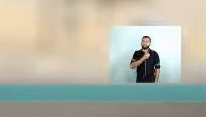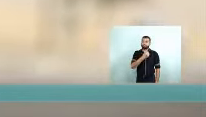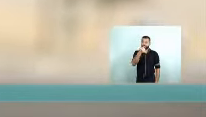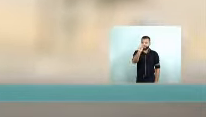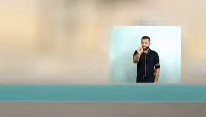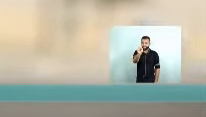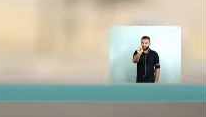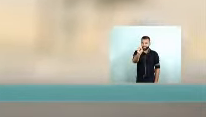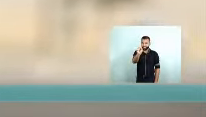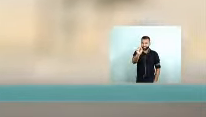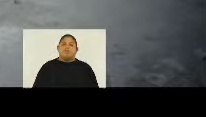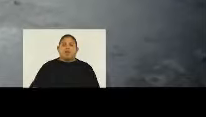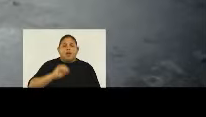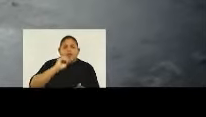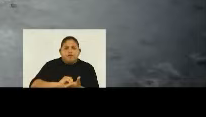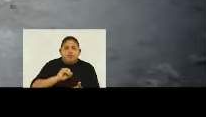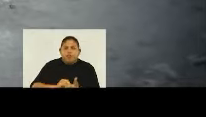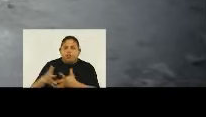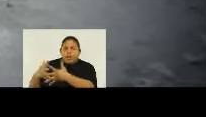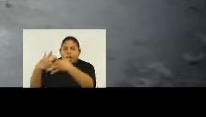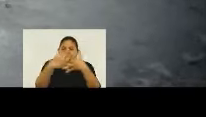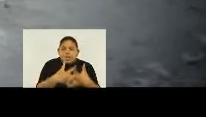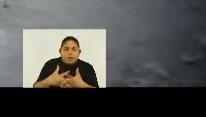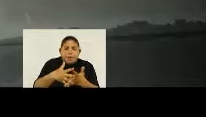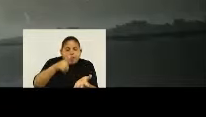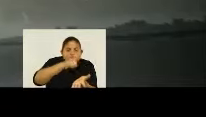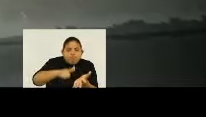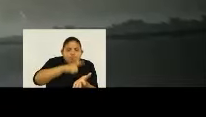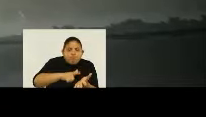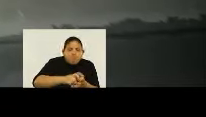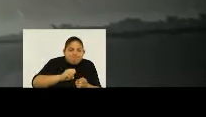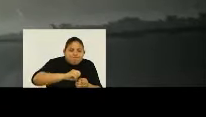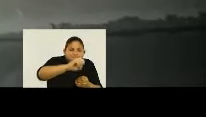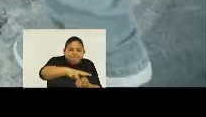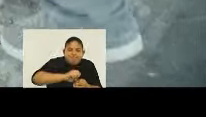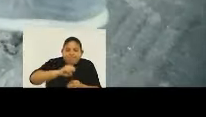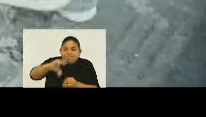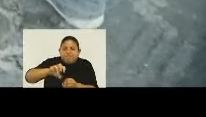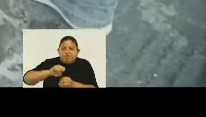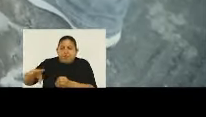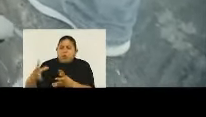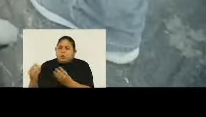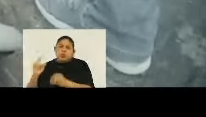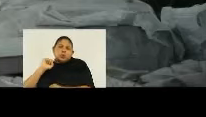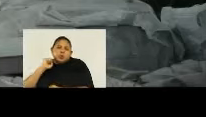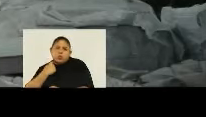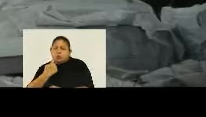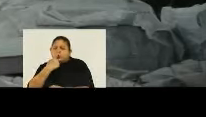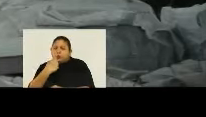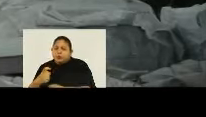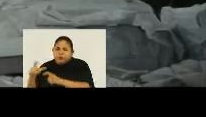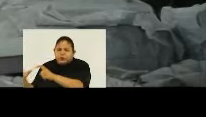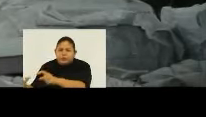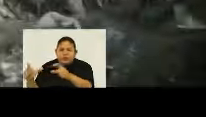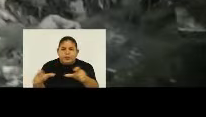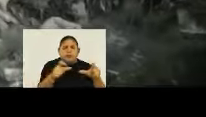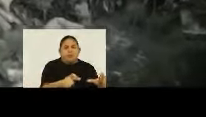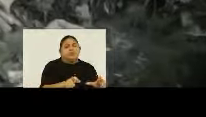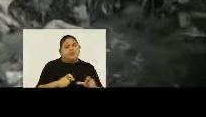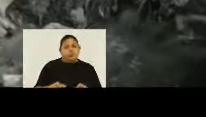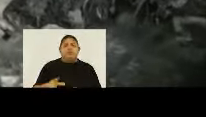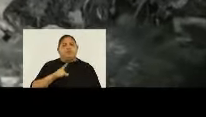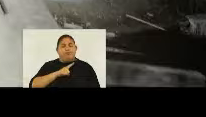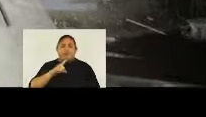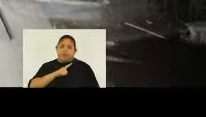Castro para prefeito 18. Falta de coleta seletiva e de redes de esgoto. Bueiros abertos, lixos nas ruas e nos